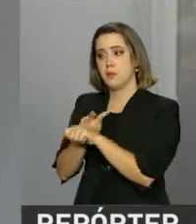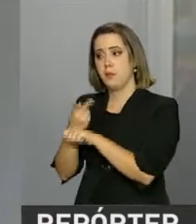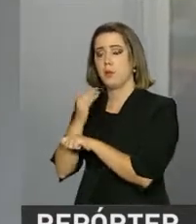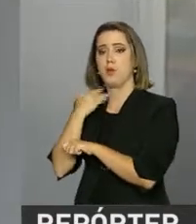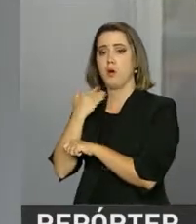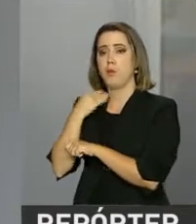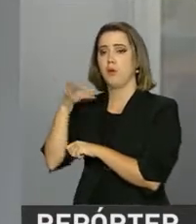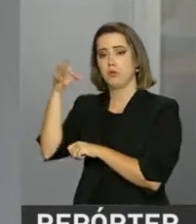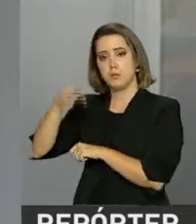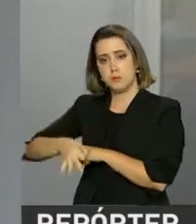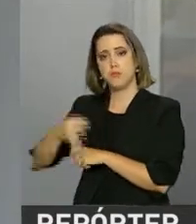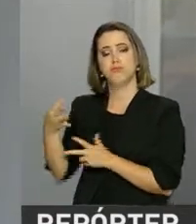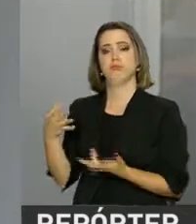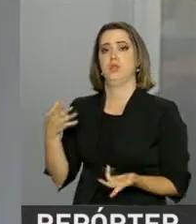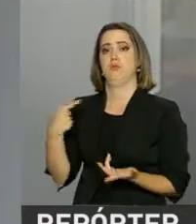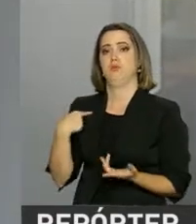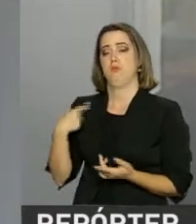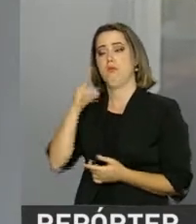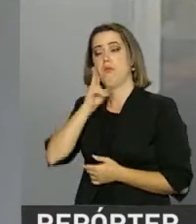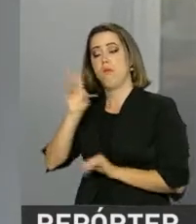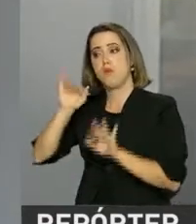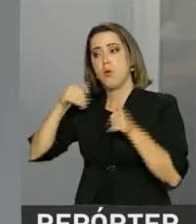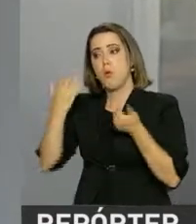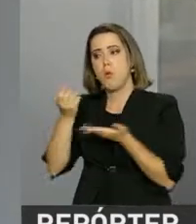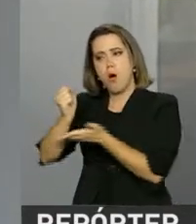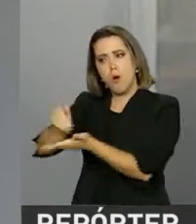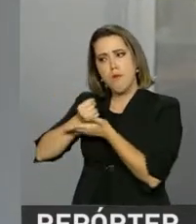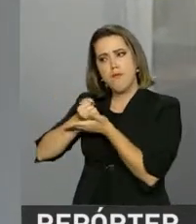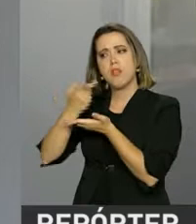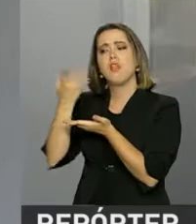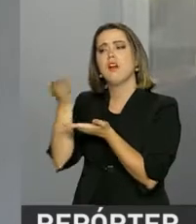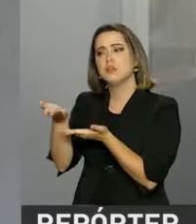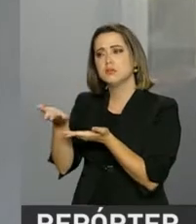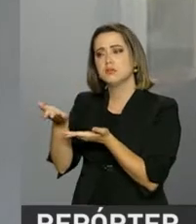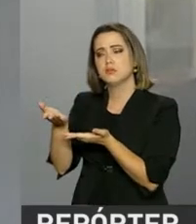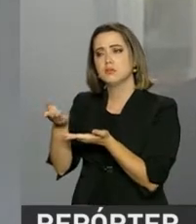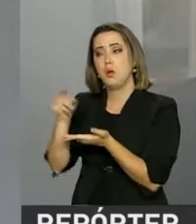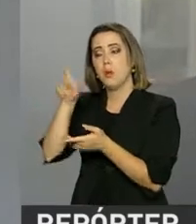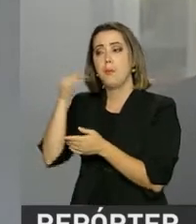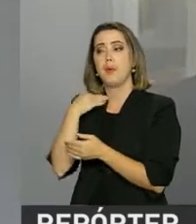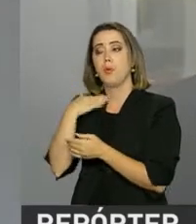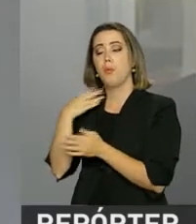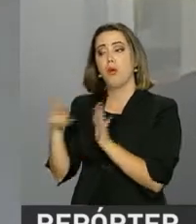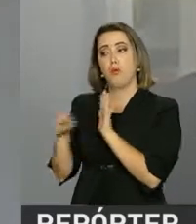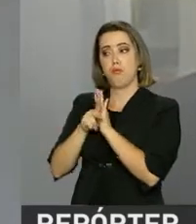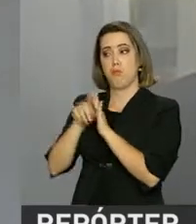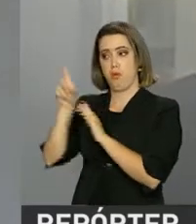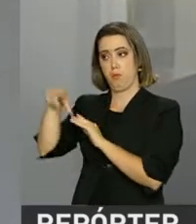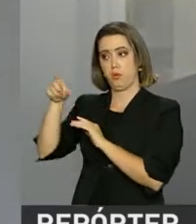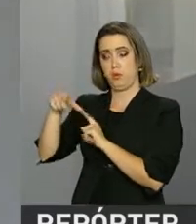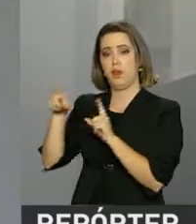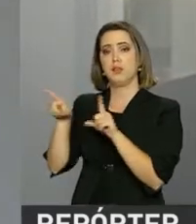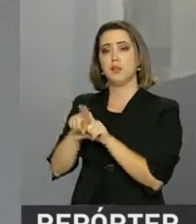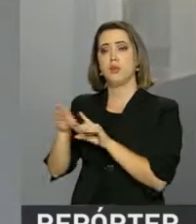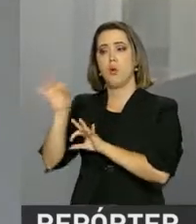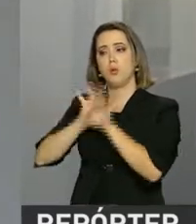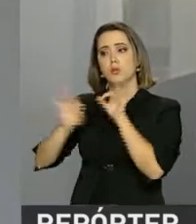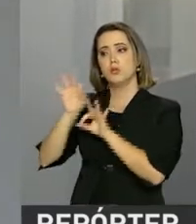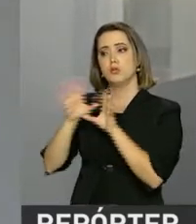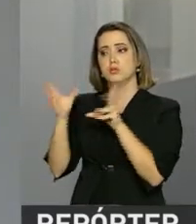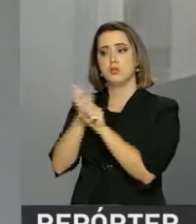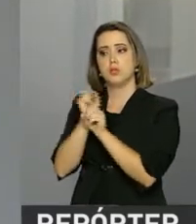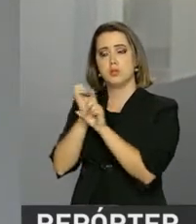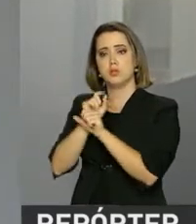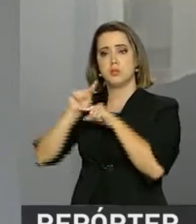fazer neste momento é ver quais são as condições ofertadas pelo banco pela instituição financeira organizar suas contas